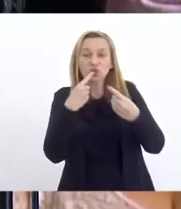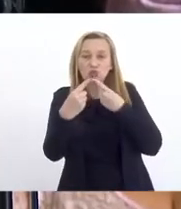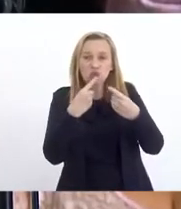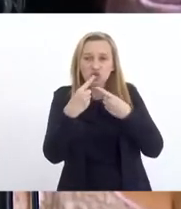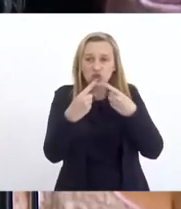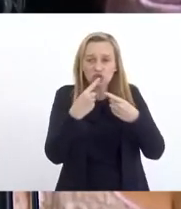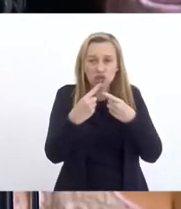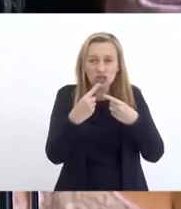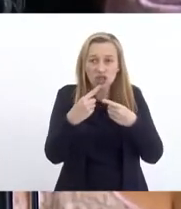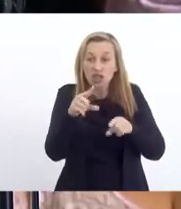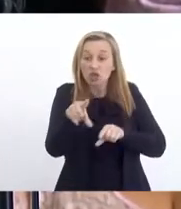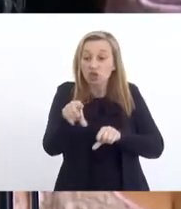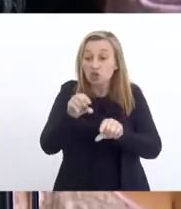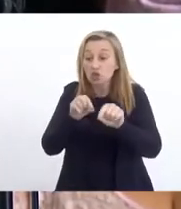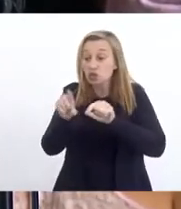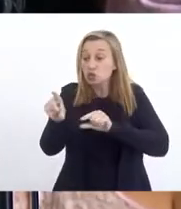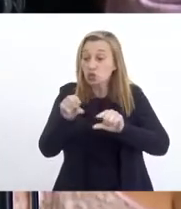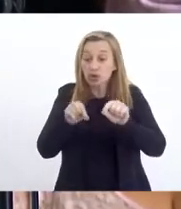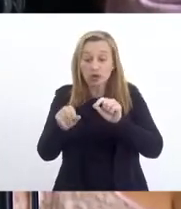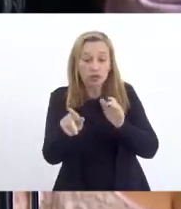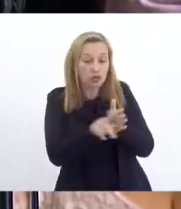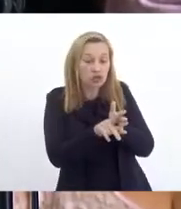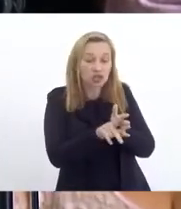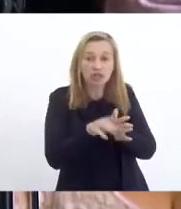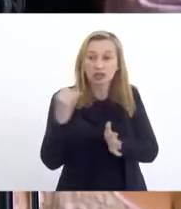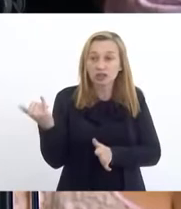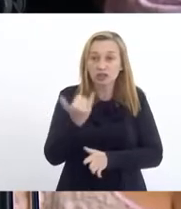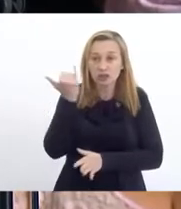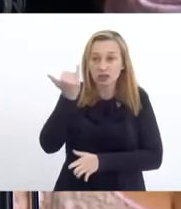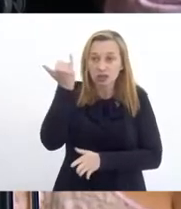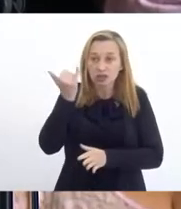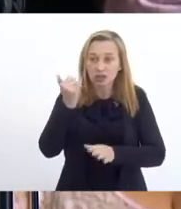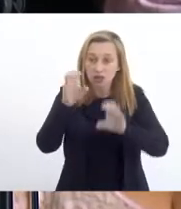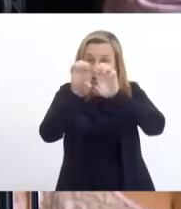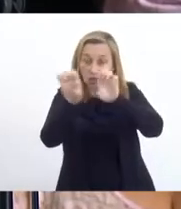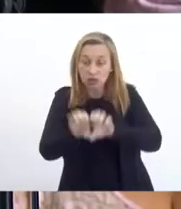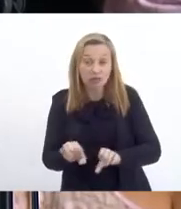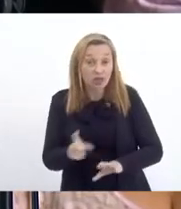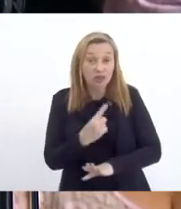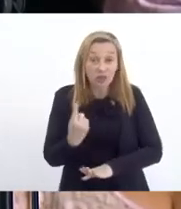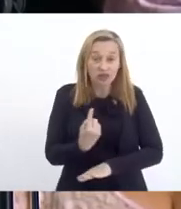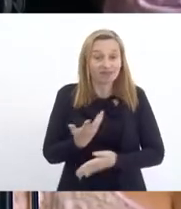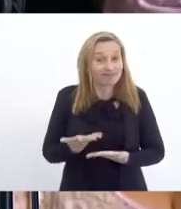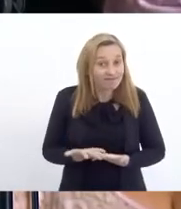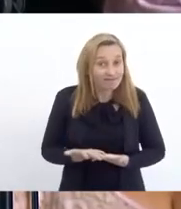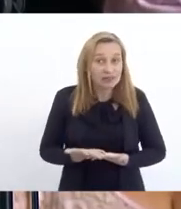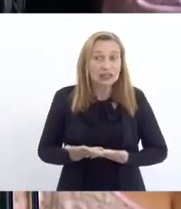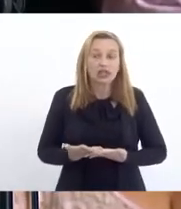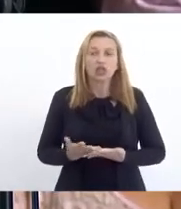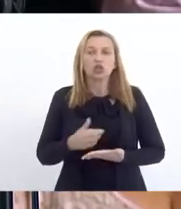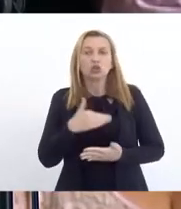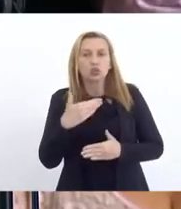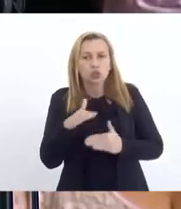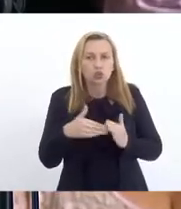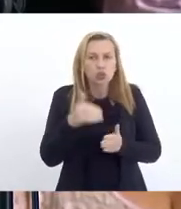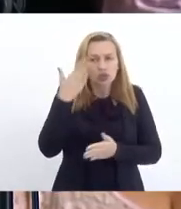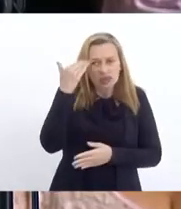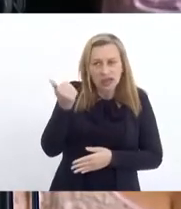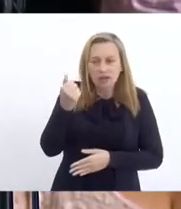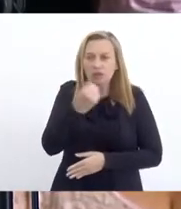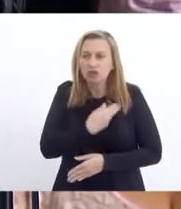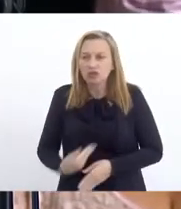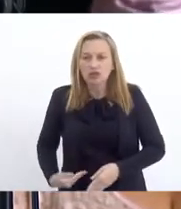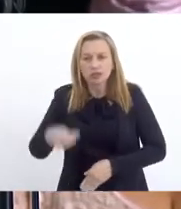debater e selecionar projetos importantes e estruturantes para todos nós. Todos sabem, o governador